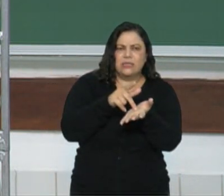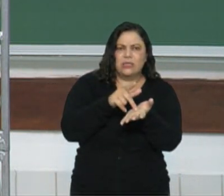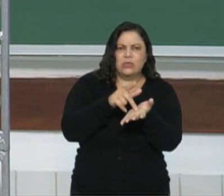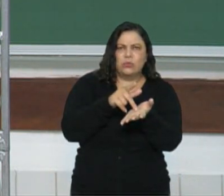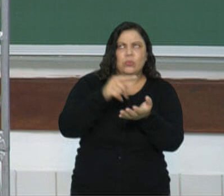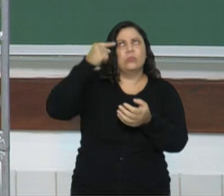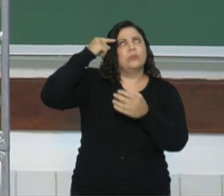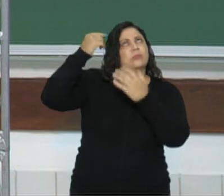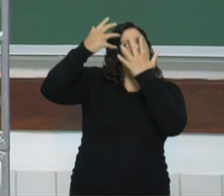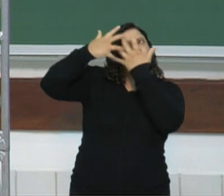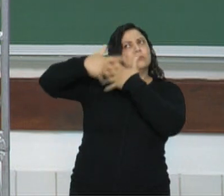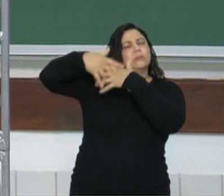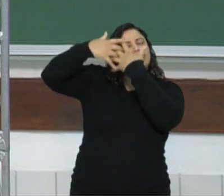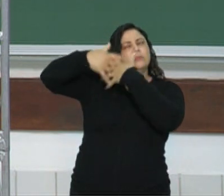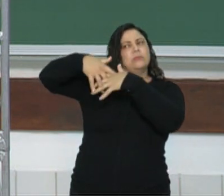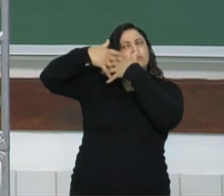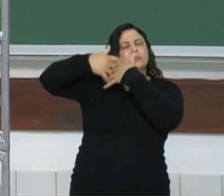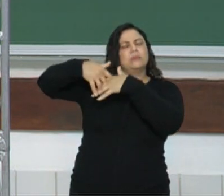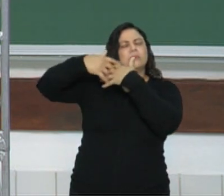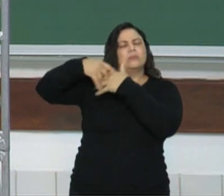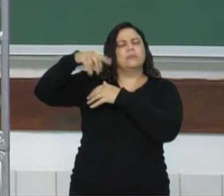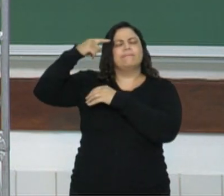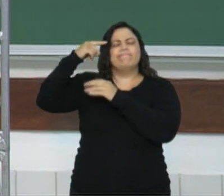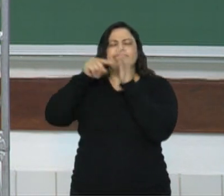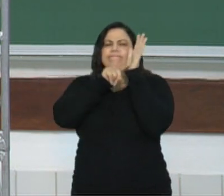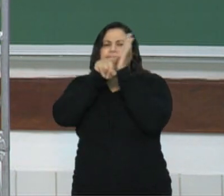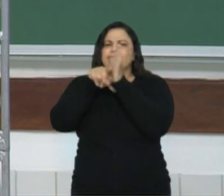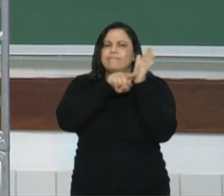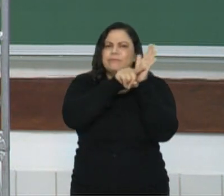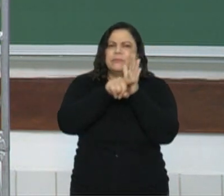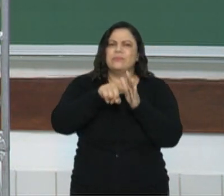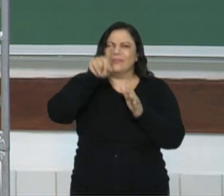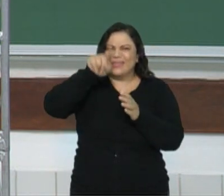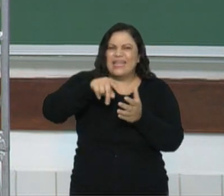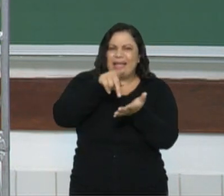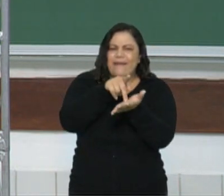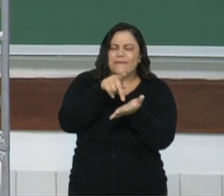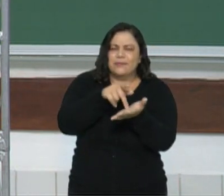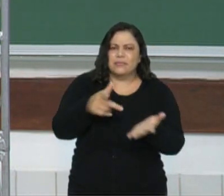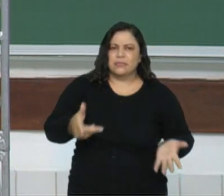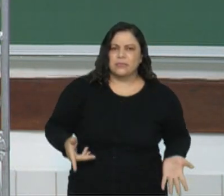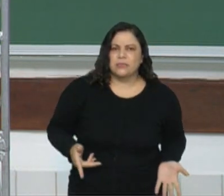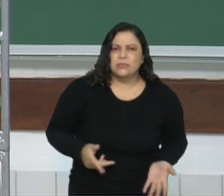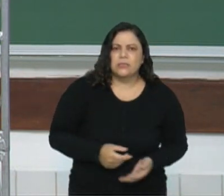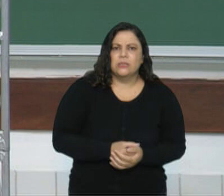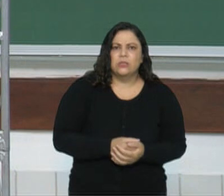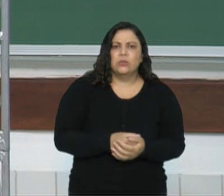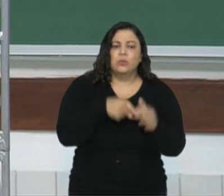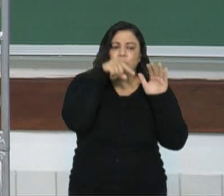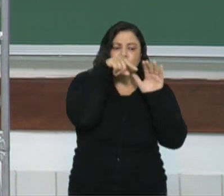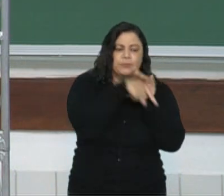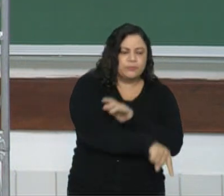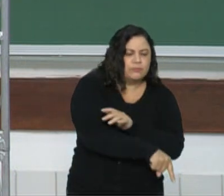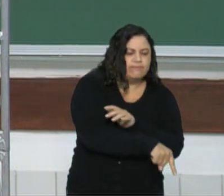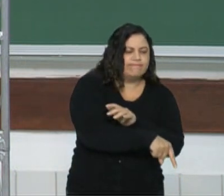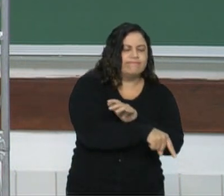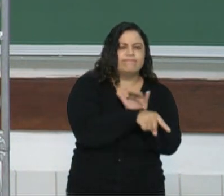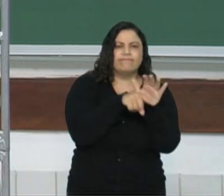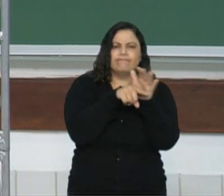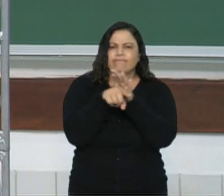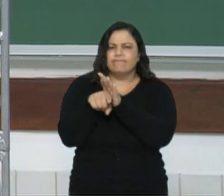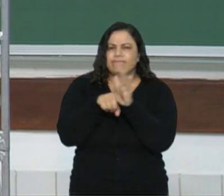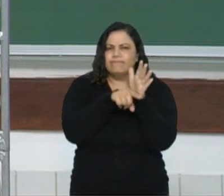eu raciocínio e pesquiso sobre aquilo é verdadeiro, eu procuro a fonte daquilo é